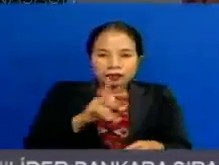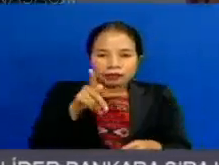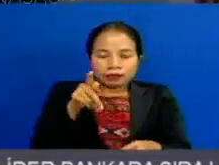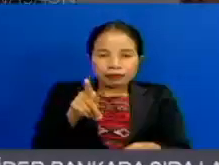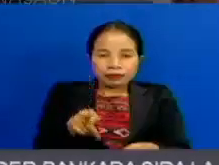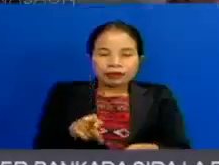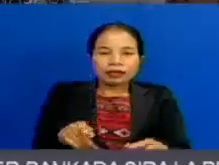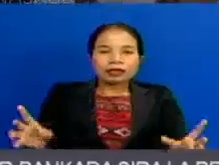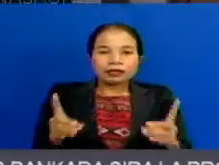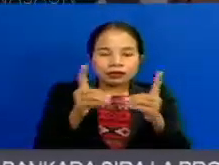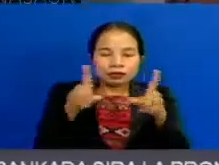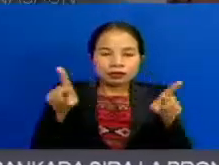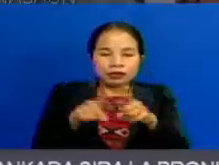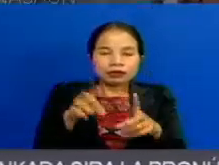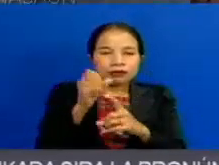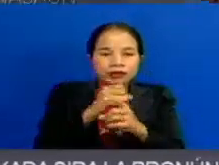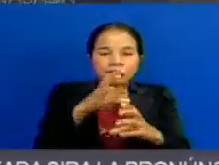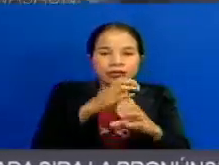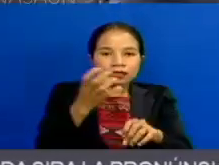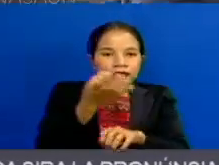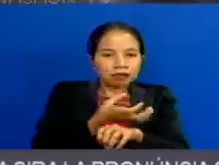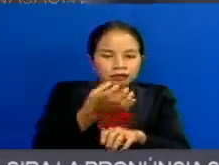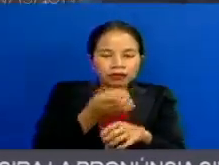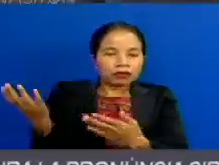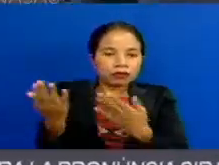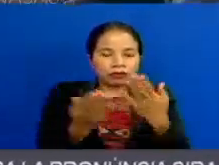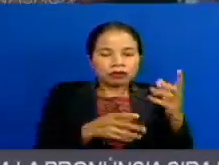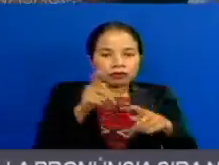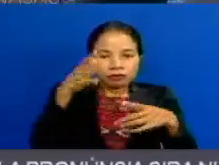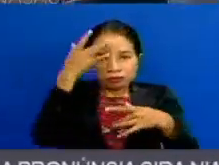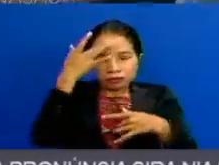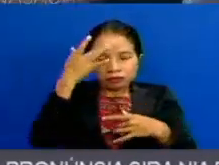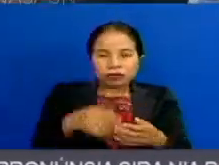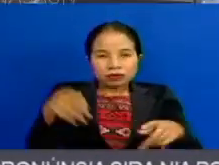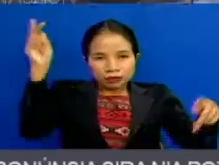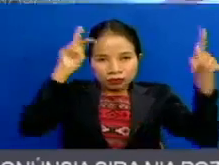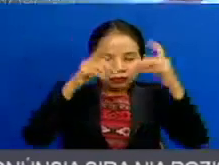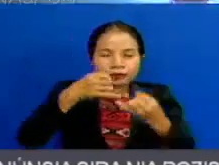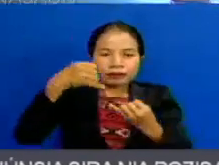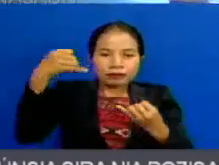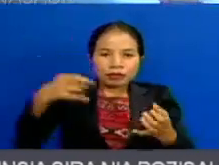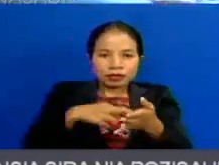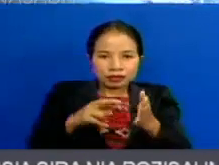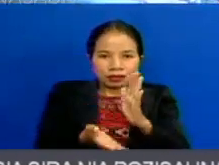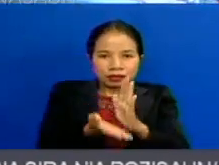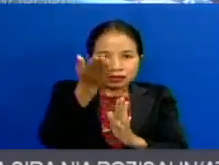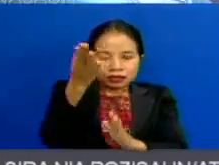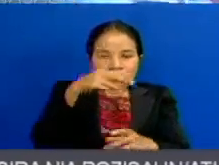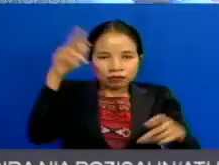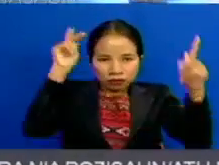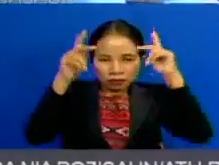carranessa. Falta carreta ambulância, onde ralo transferência para paciente. Problema má nutrição de resista as no